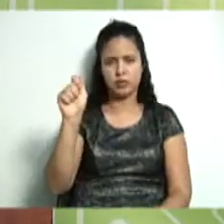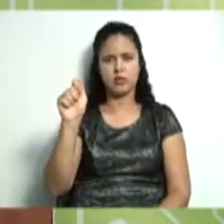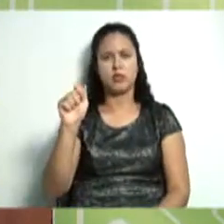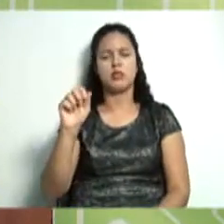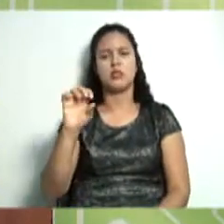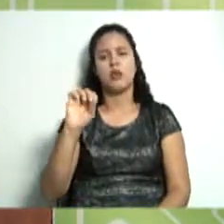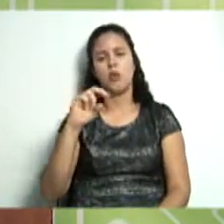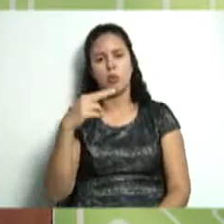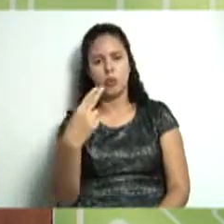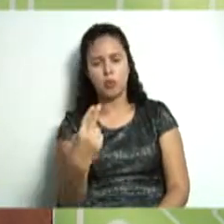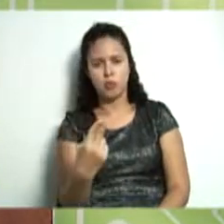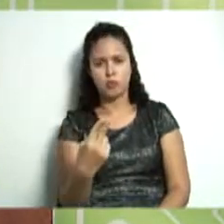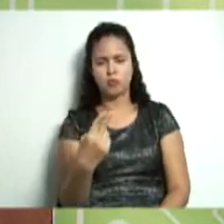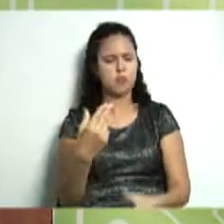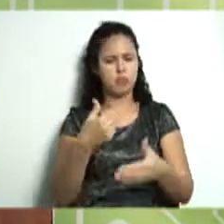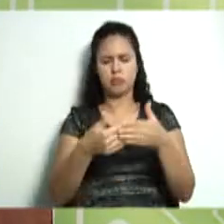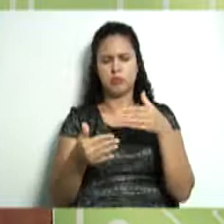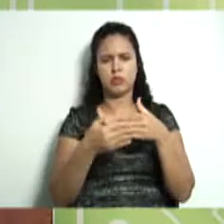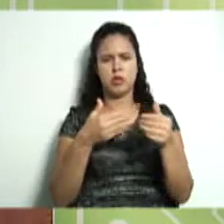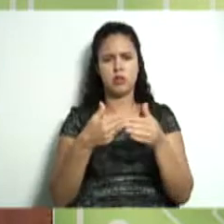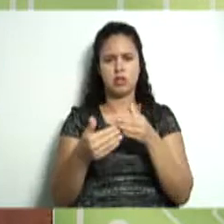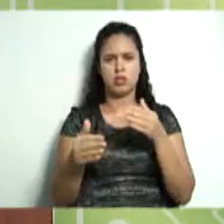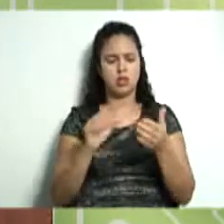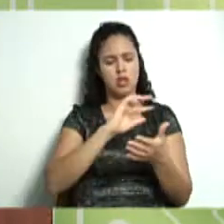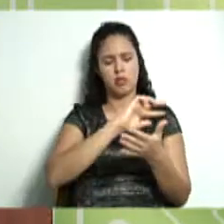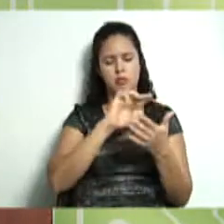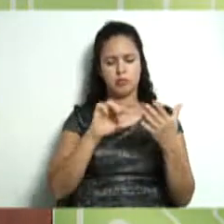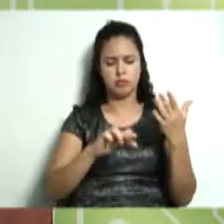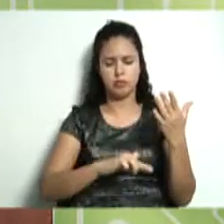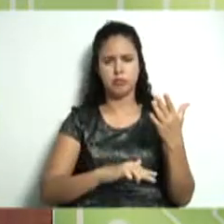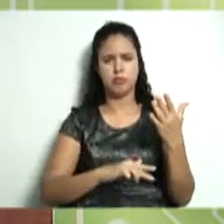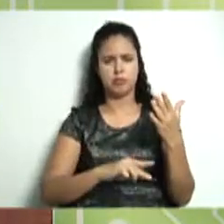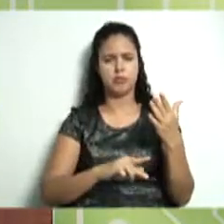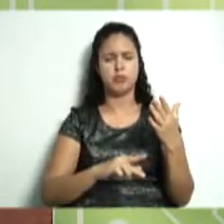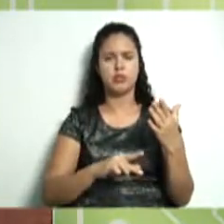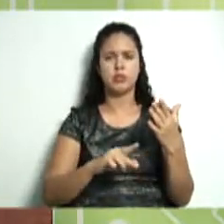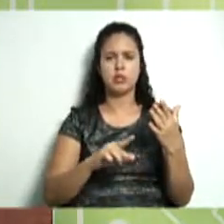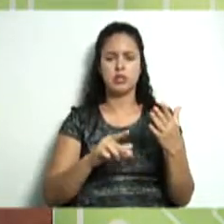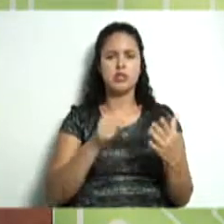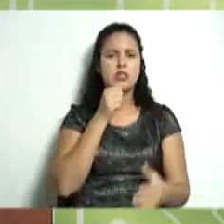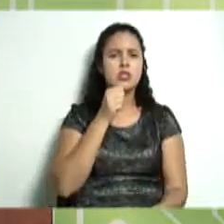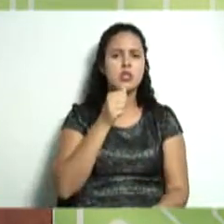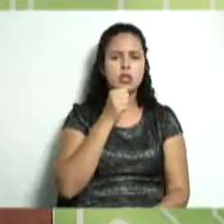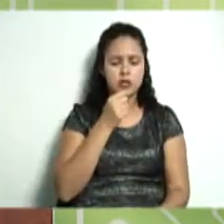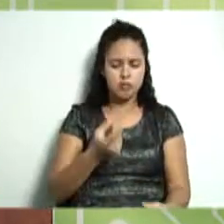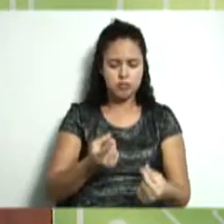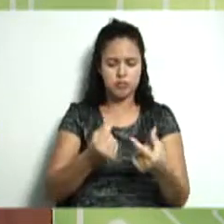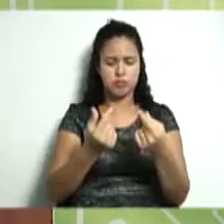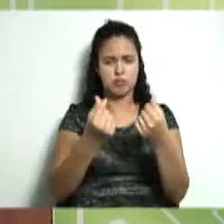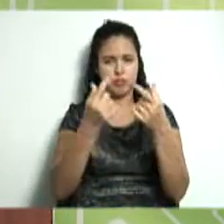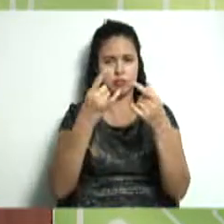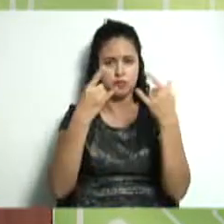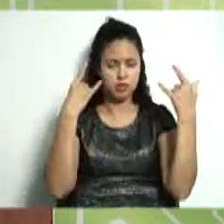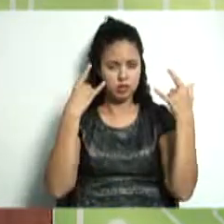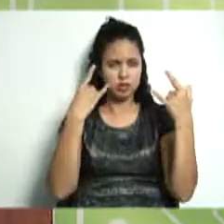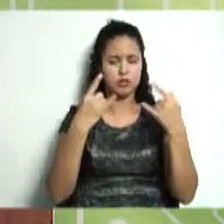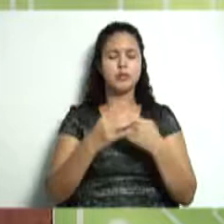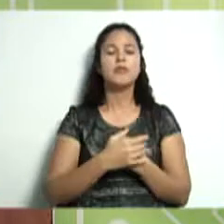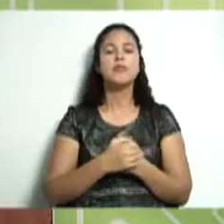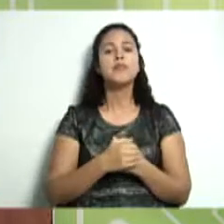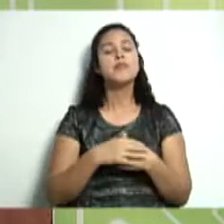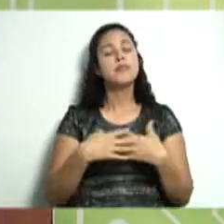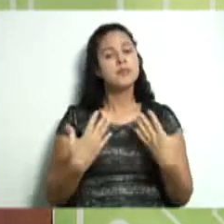pode ser, enfim, um outro ramo de negócio que não tenha fins lucrativos. Então, a